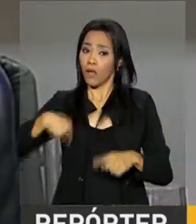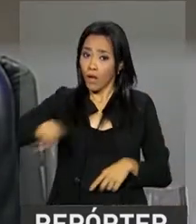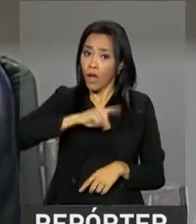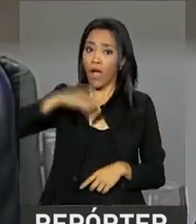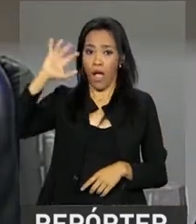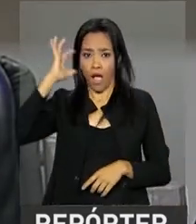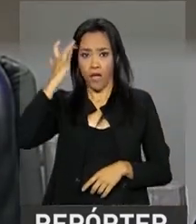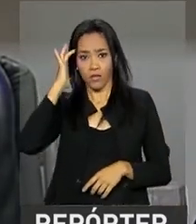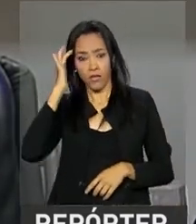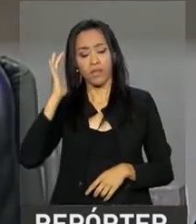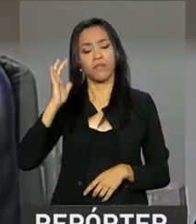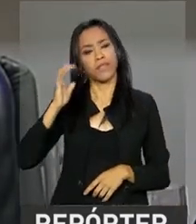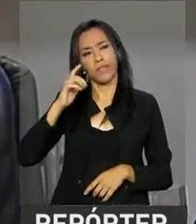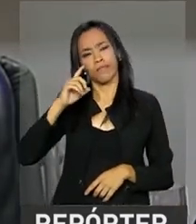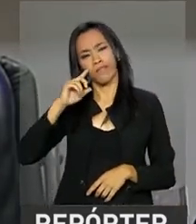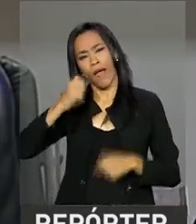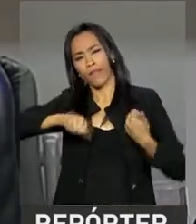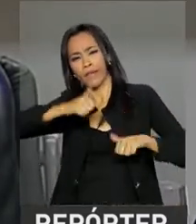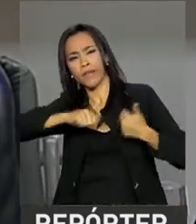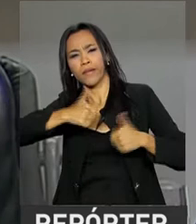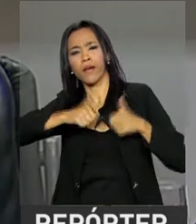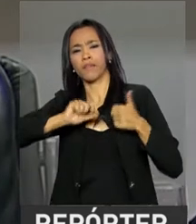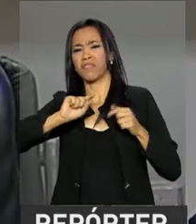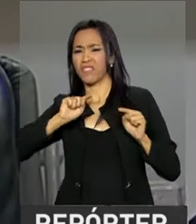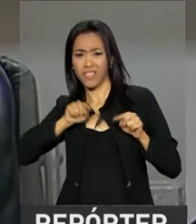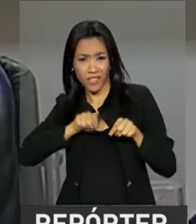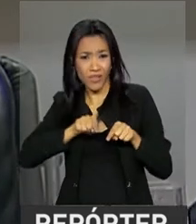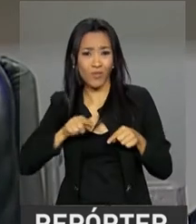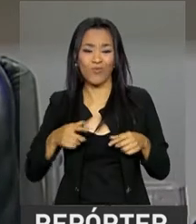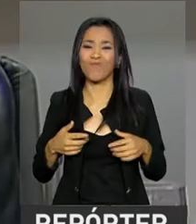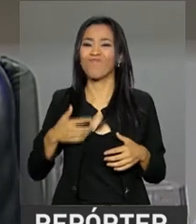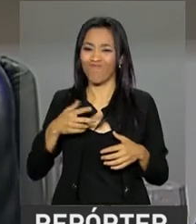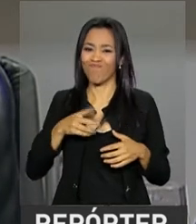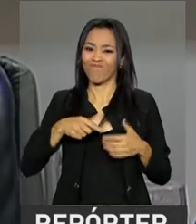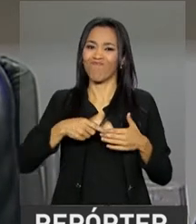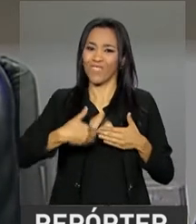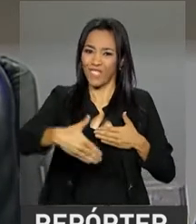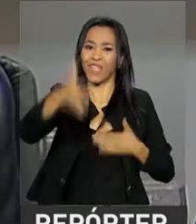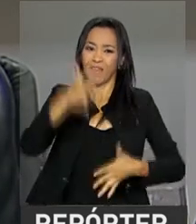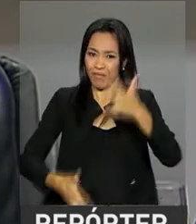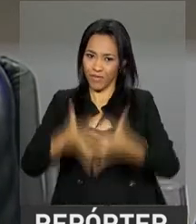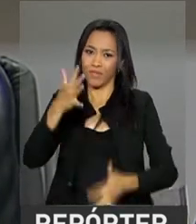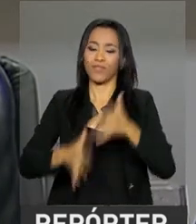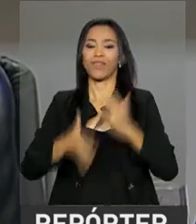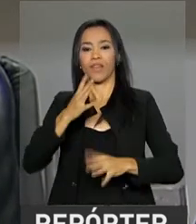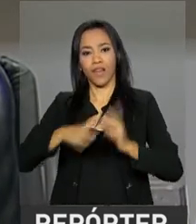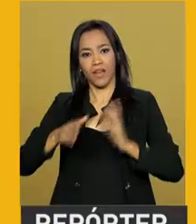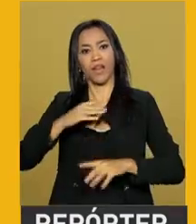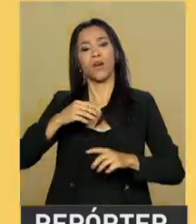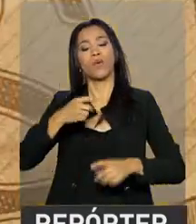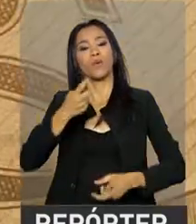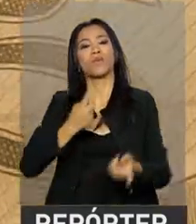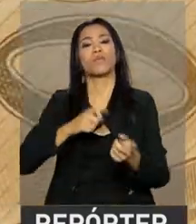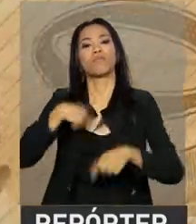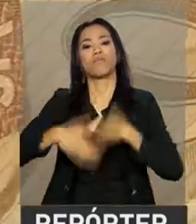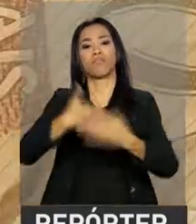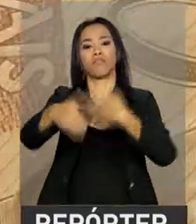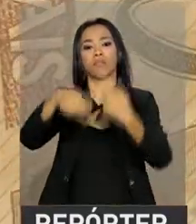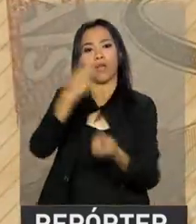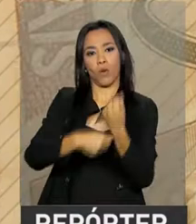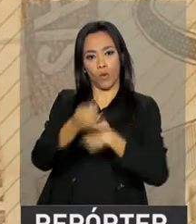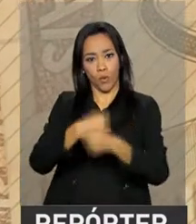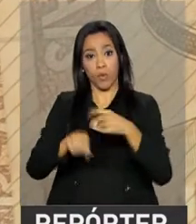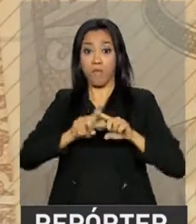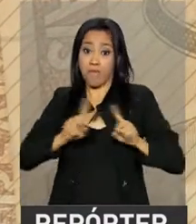temos avaliado outras vezes que isso seria prejudicial à tomada do campus milton econômico mas para as contas